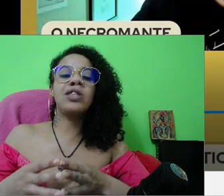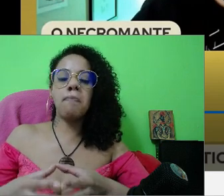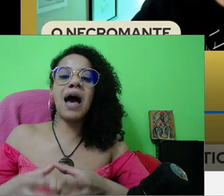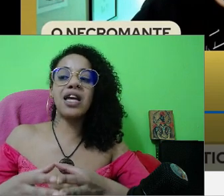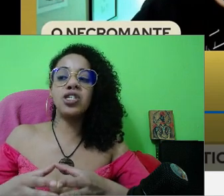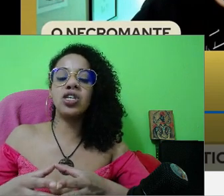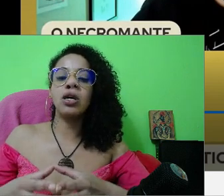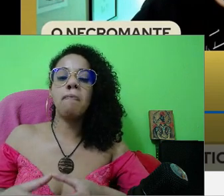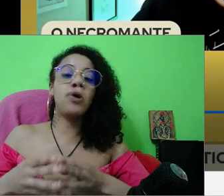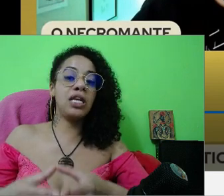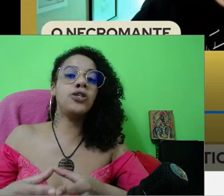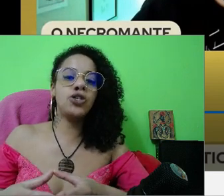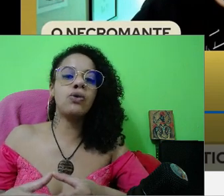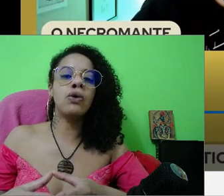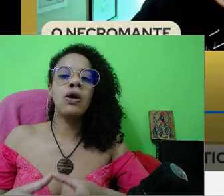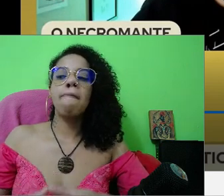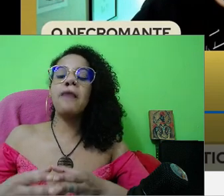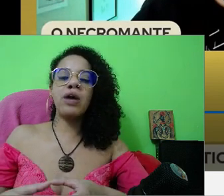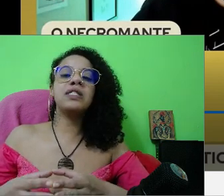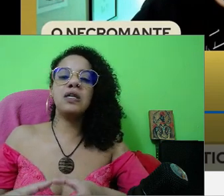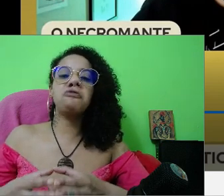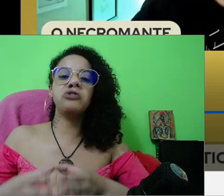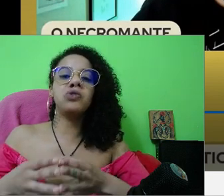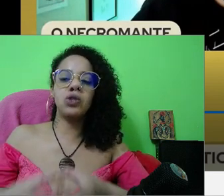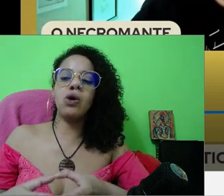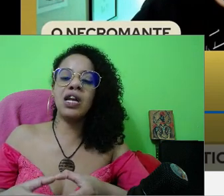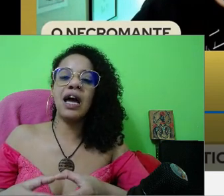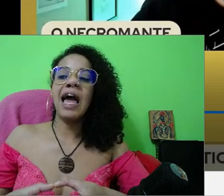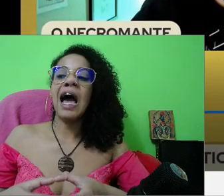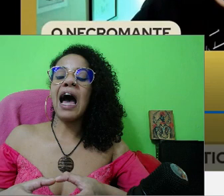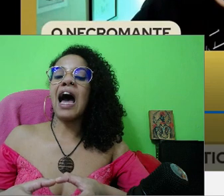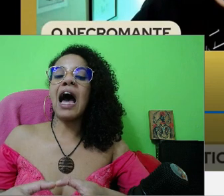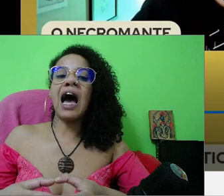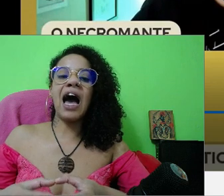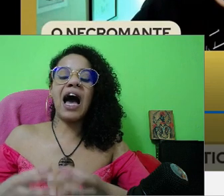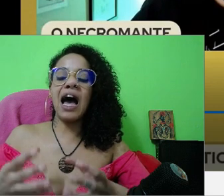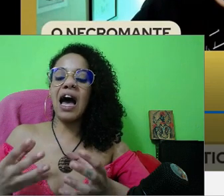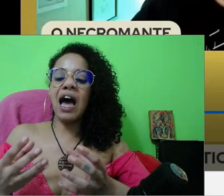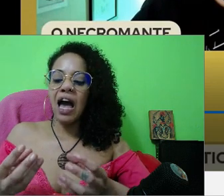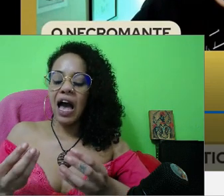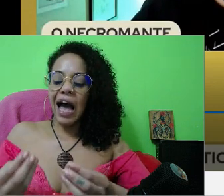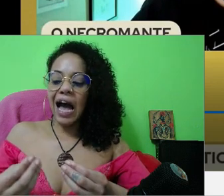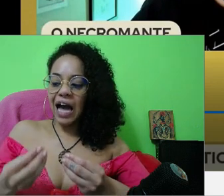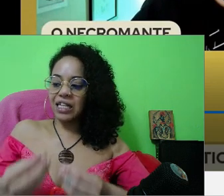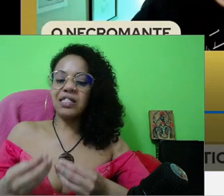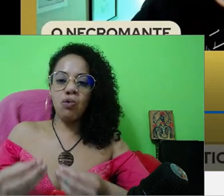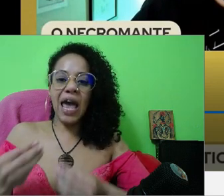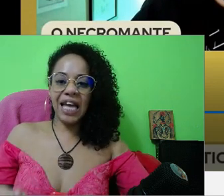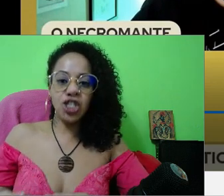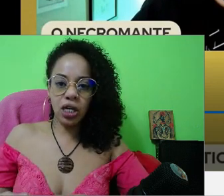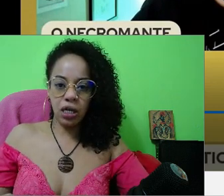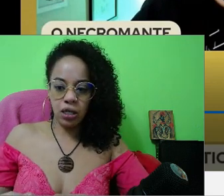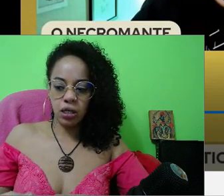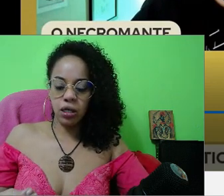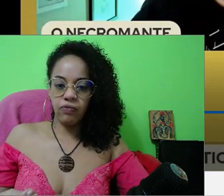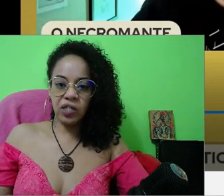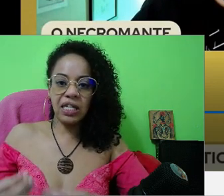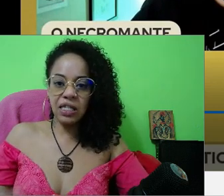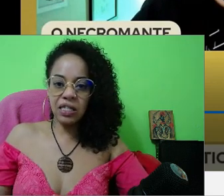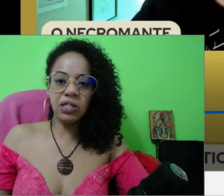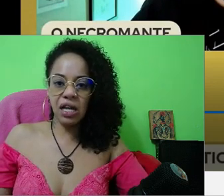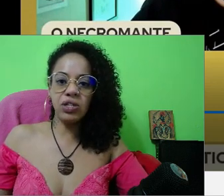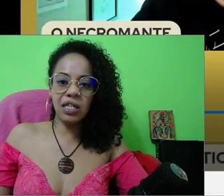o debate político não é assim que funciona a questão ética